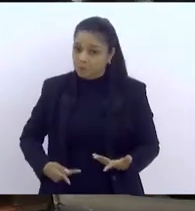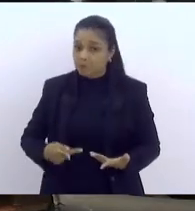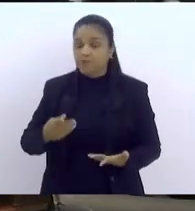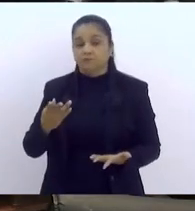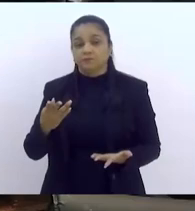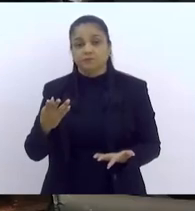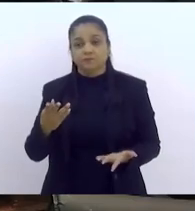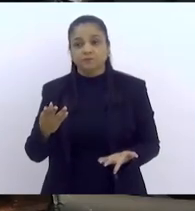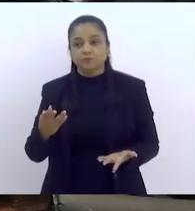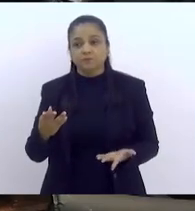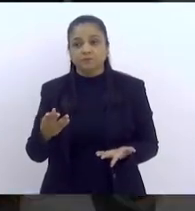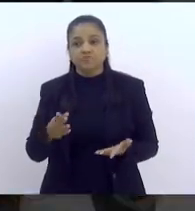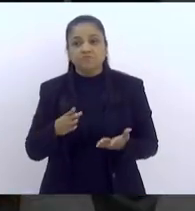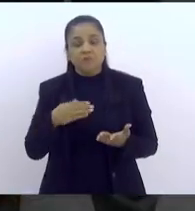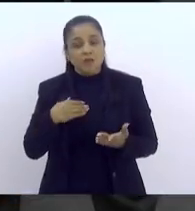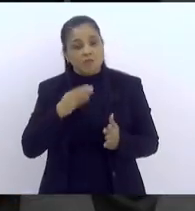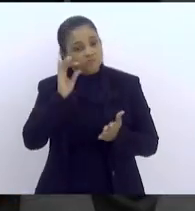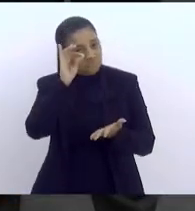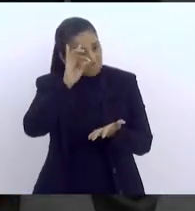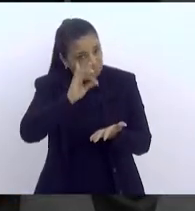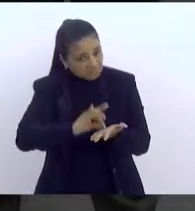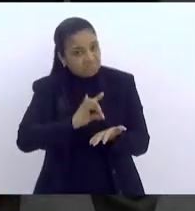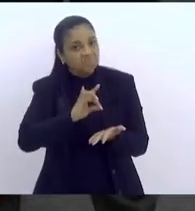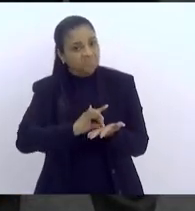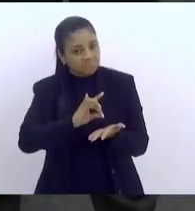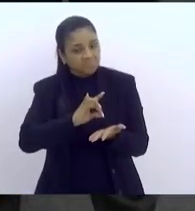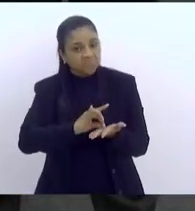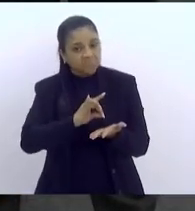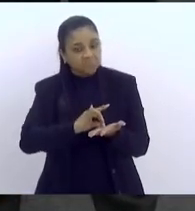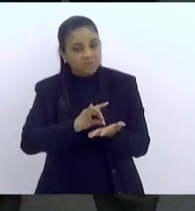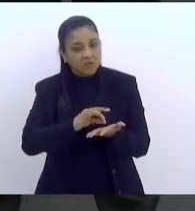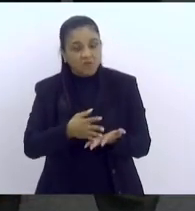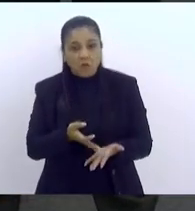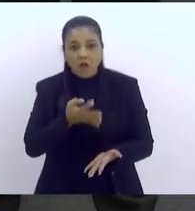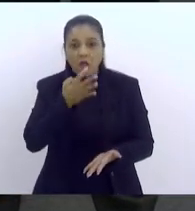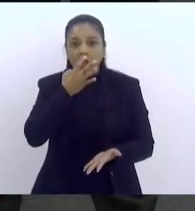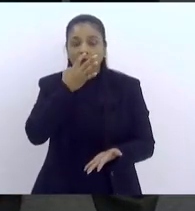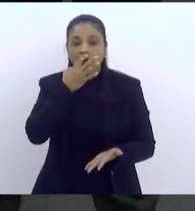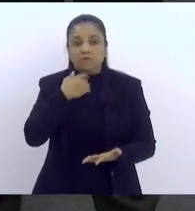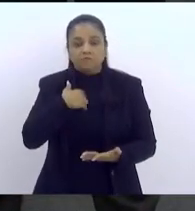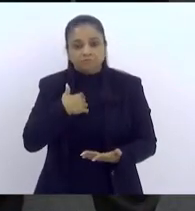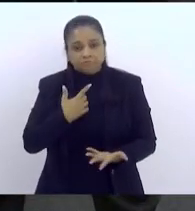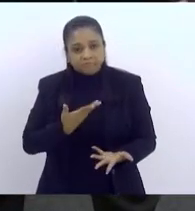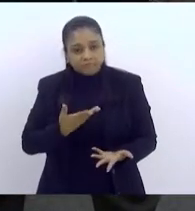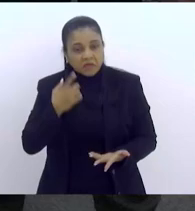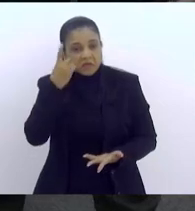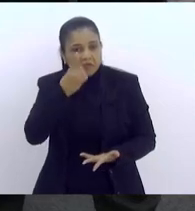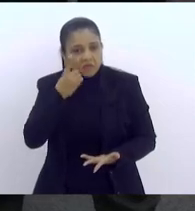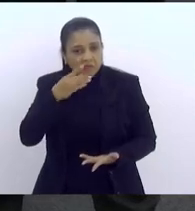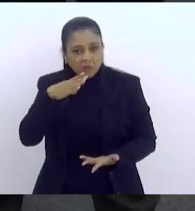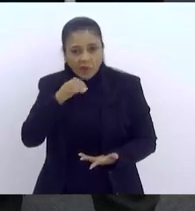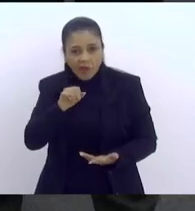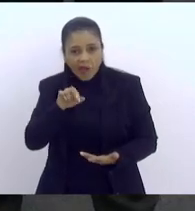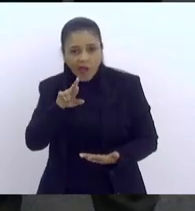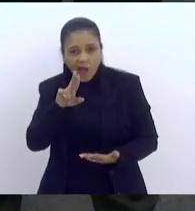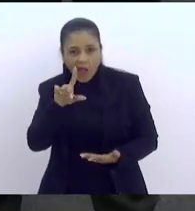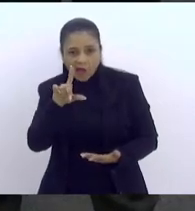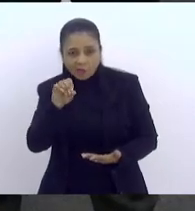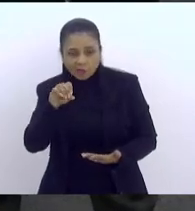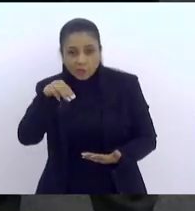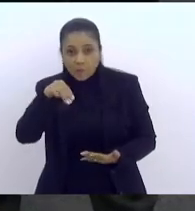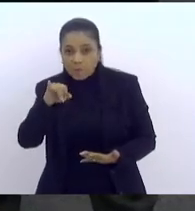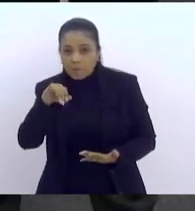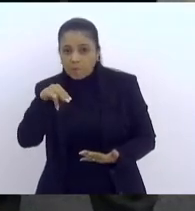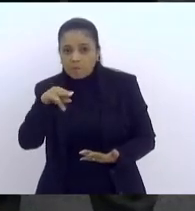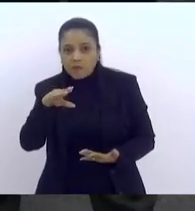eu honestamente, eu fico passado, tendo em vista que o deputado Carlos Mink é uma pessoa